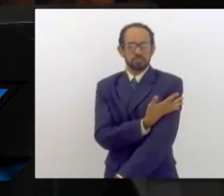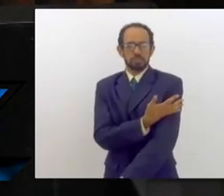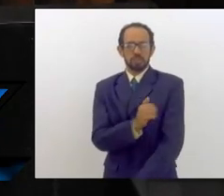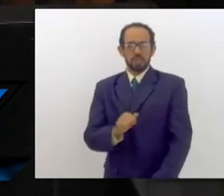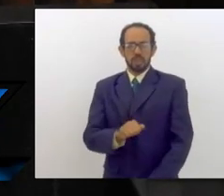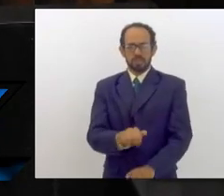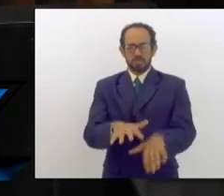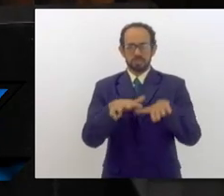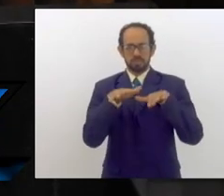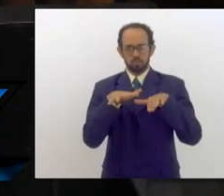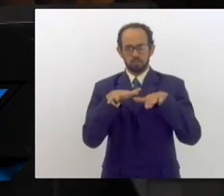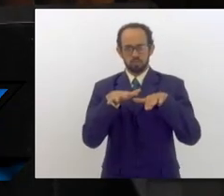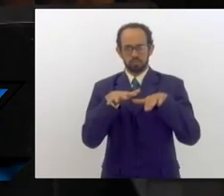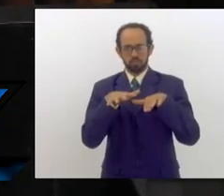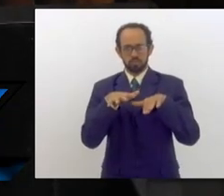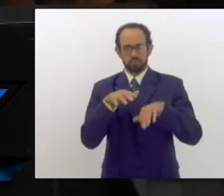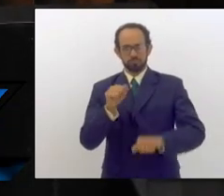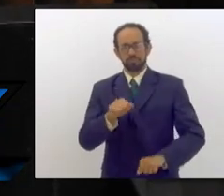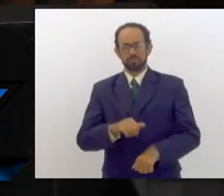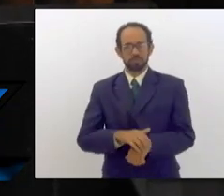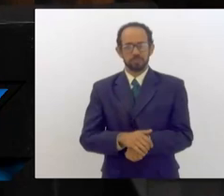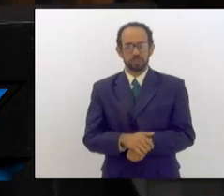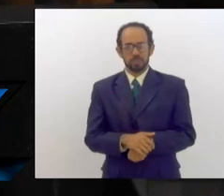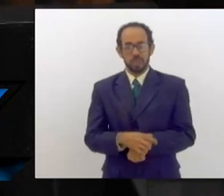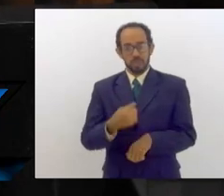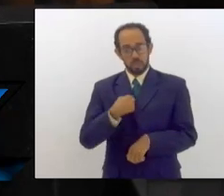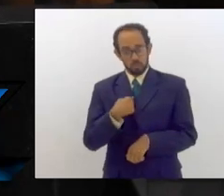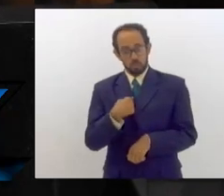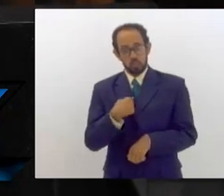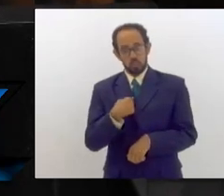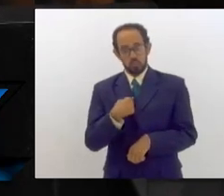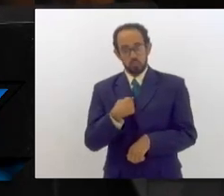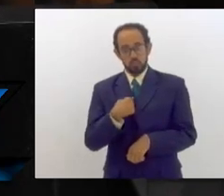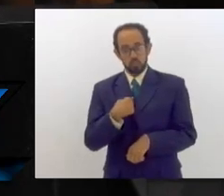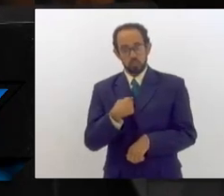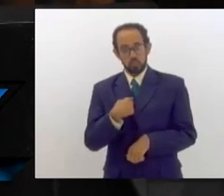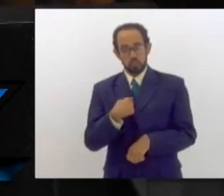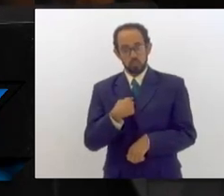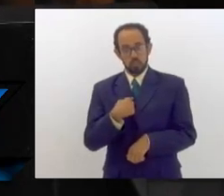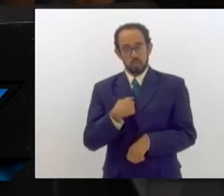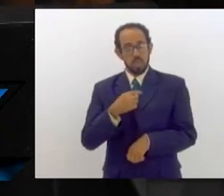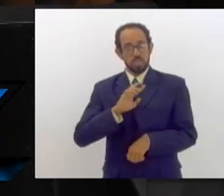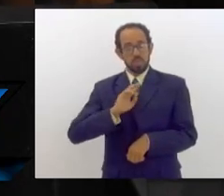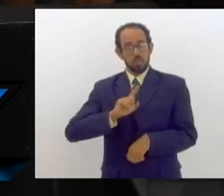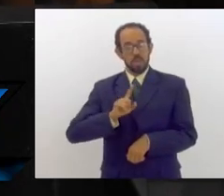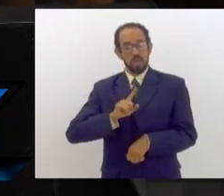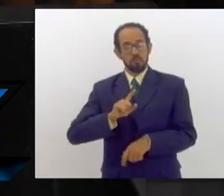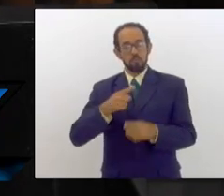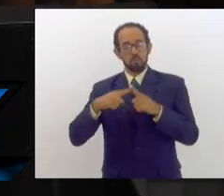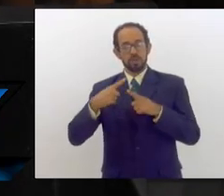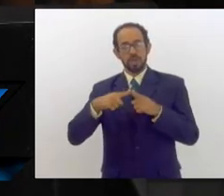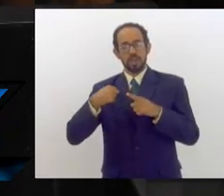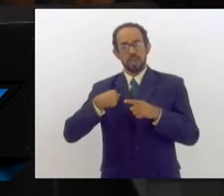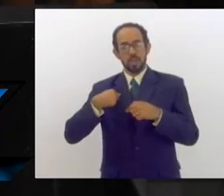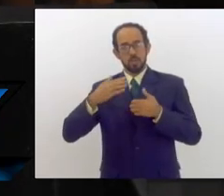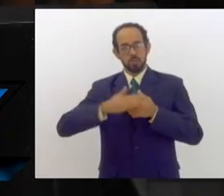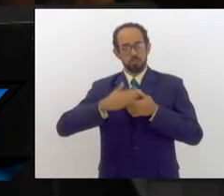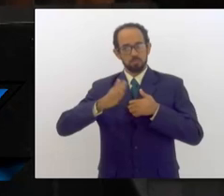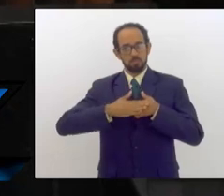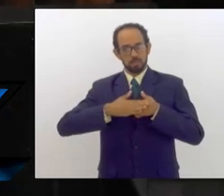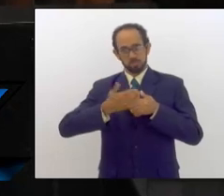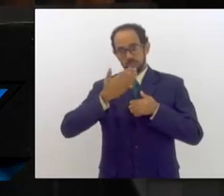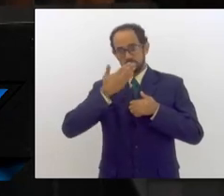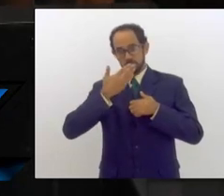a sessão particularmente emocionante eu não por ser o autor da solicitação